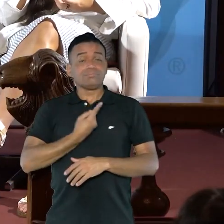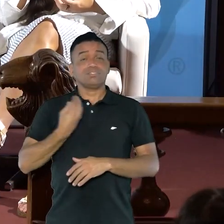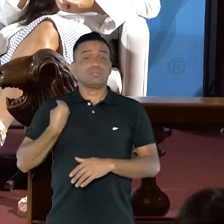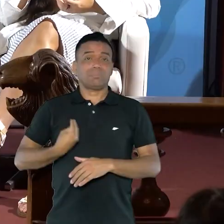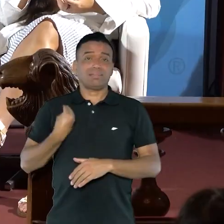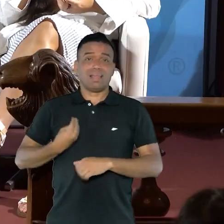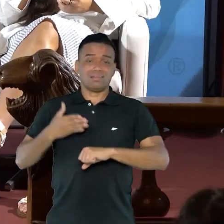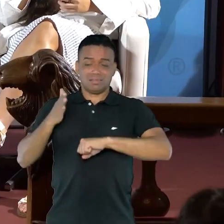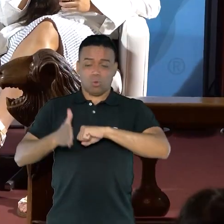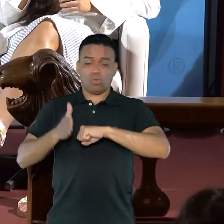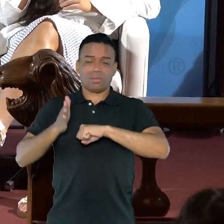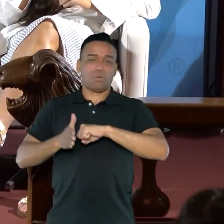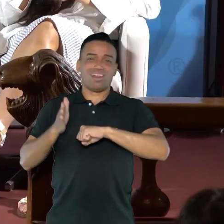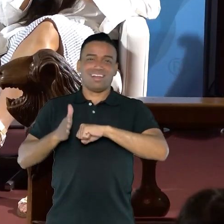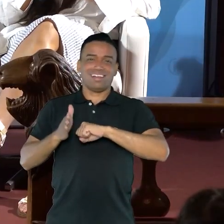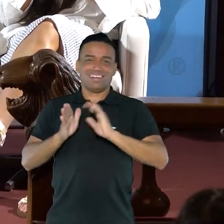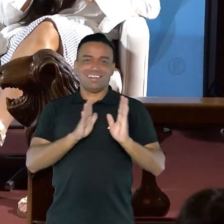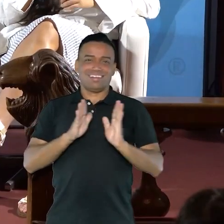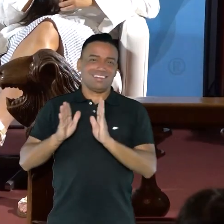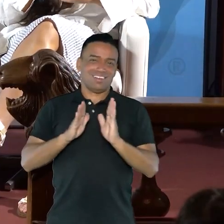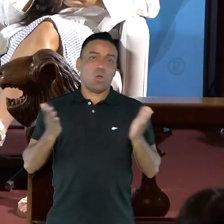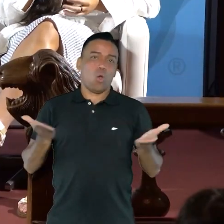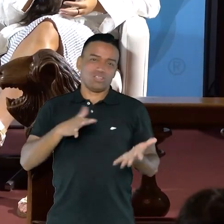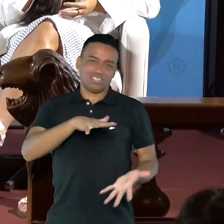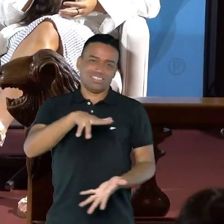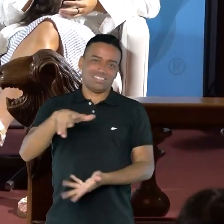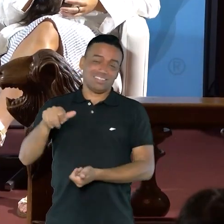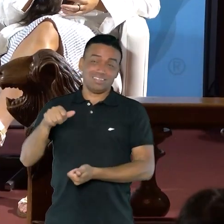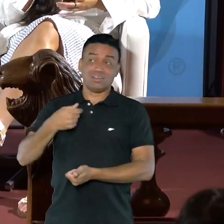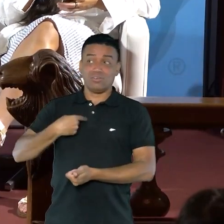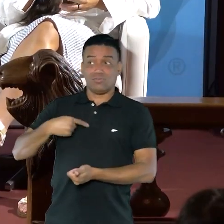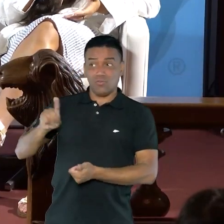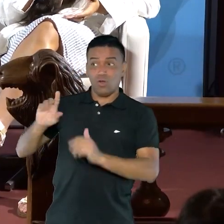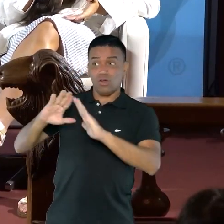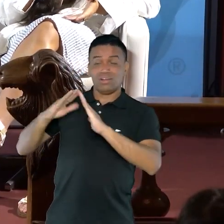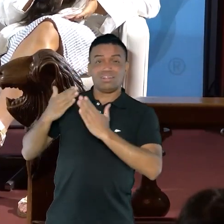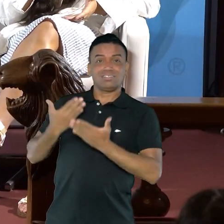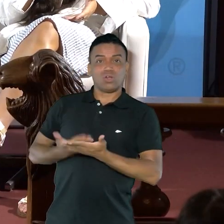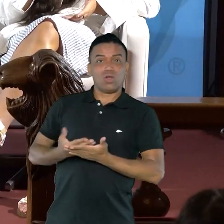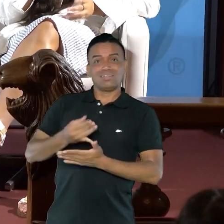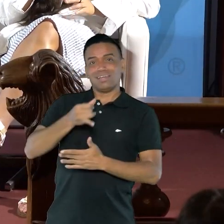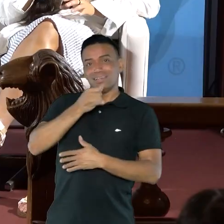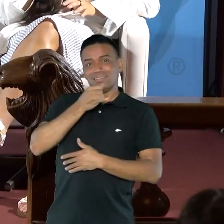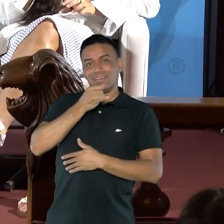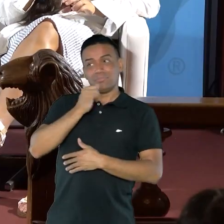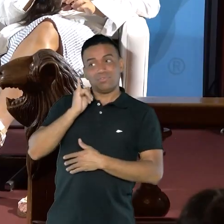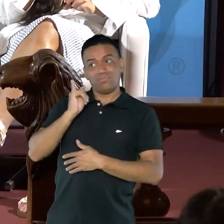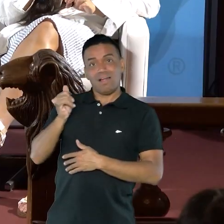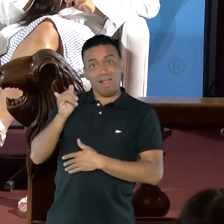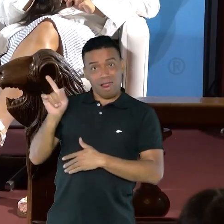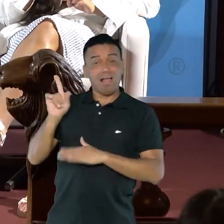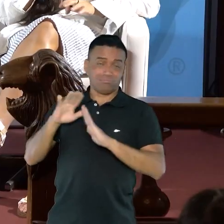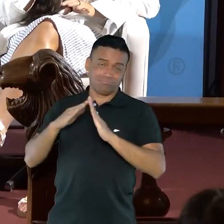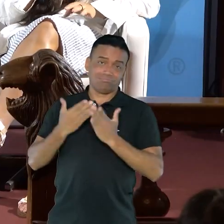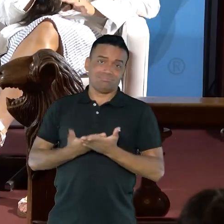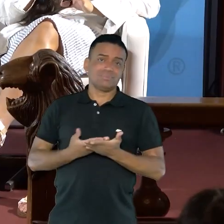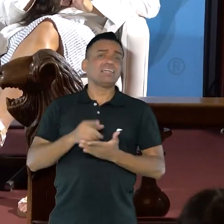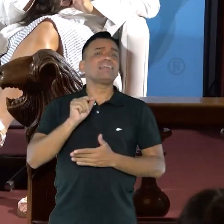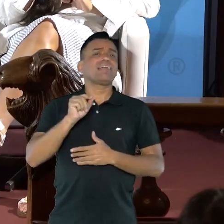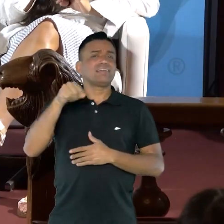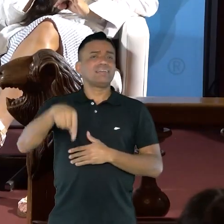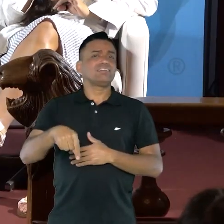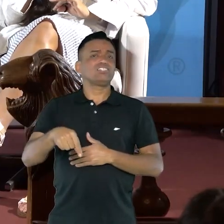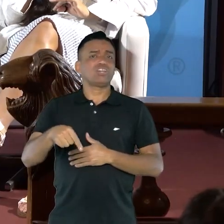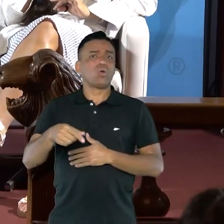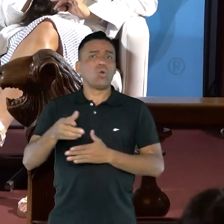contemporânea. Então, nos momentos que eu estou com as escolas, eu gosto de trazer esses exemplos e falar assim, né? Quem aqui